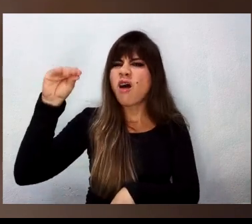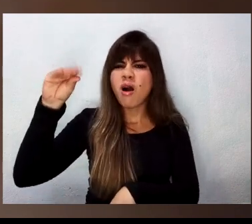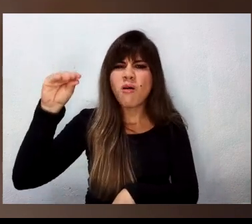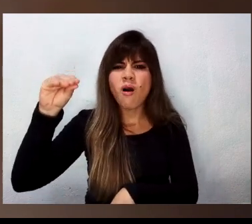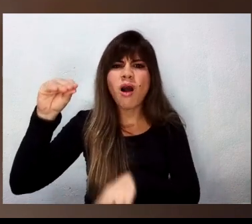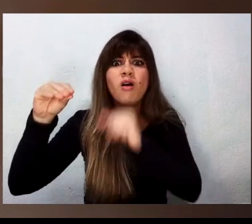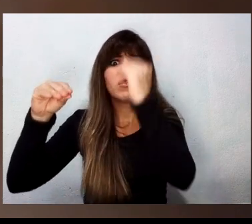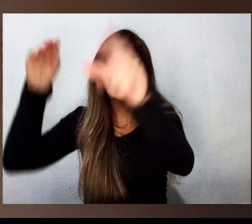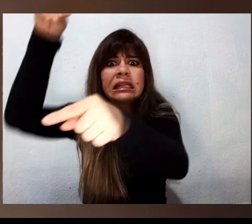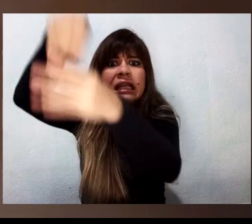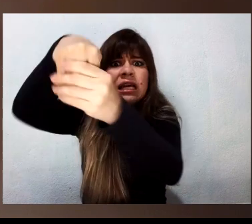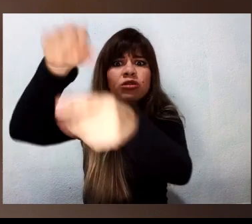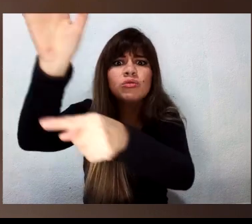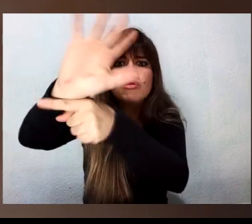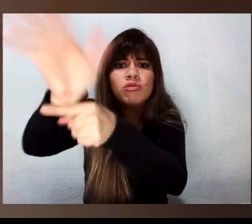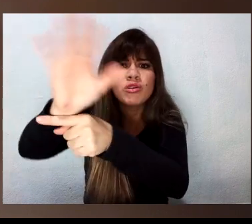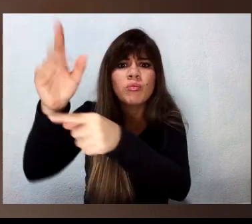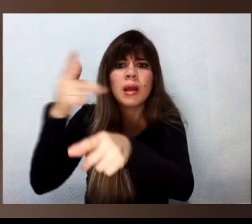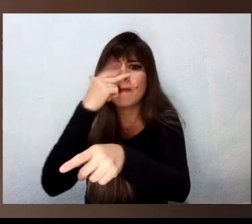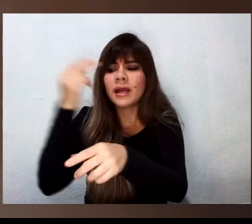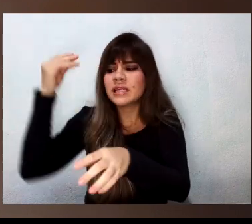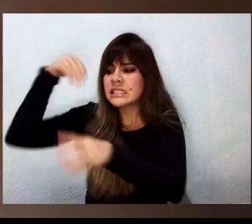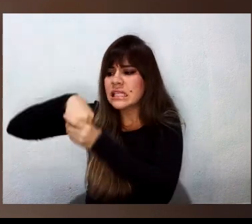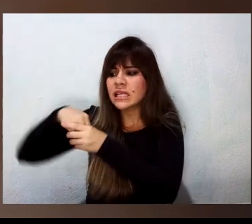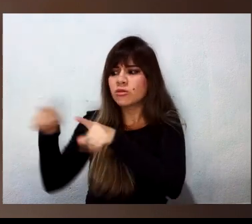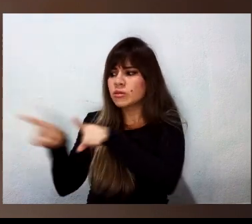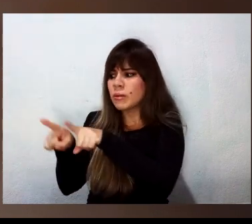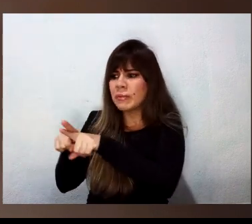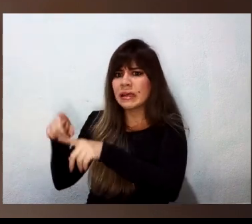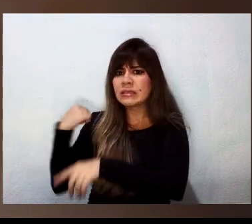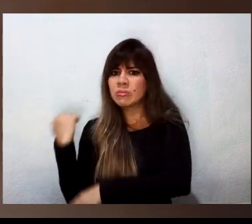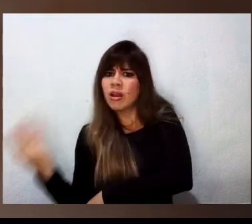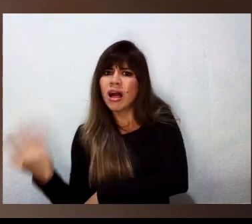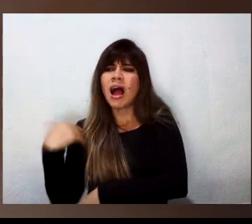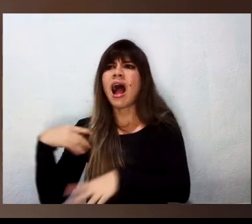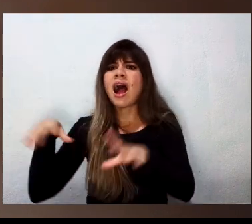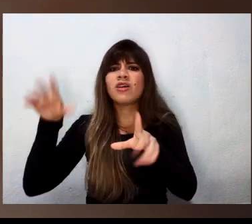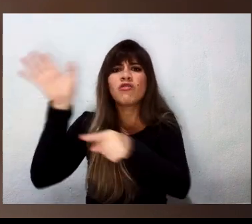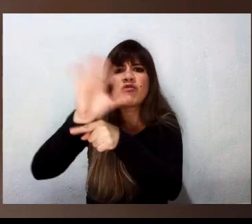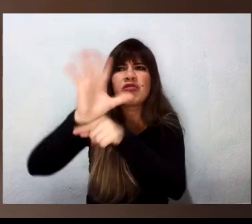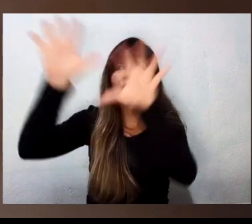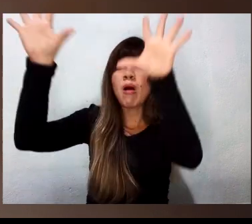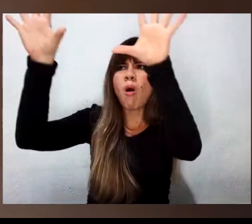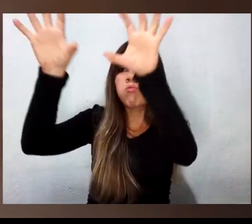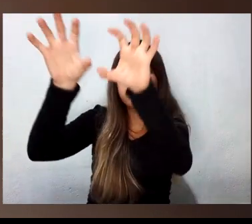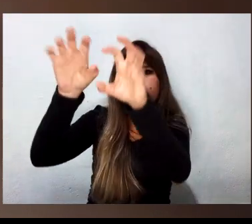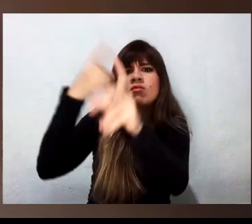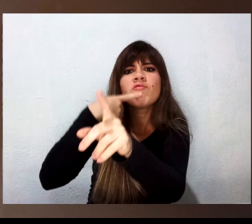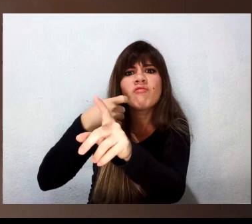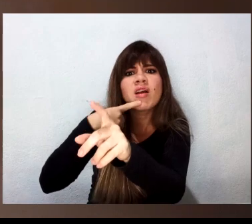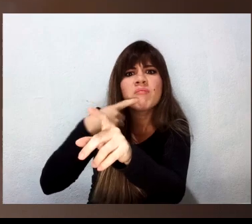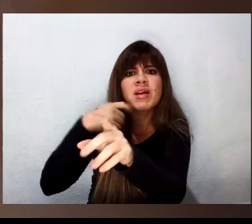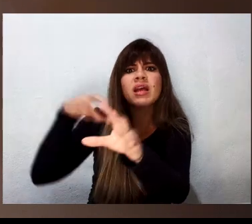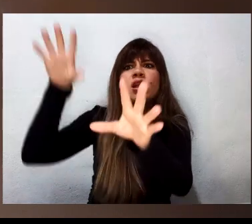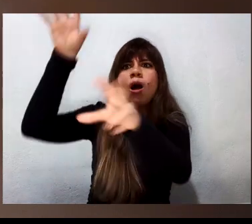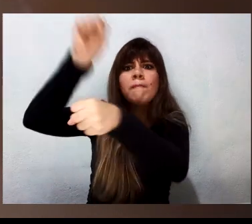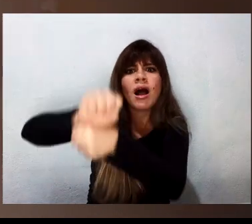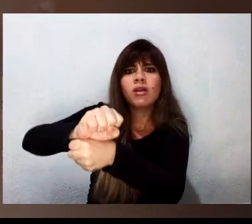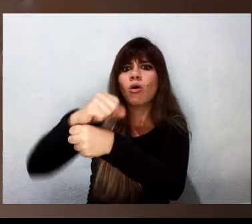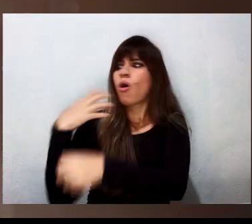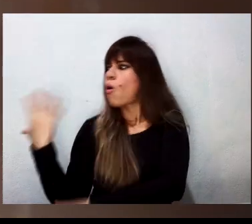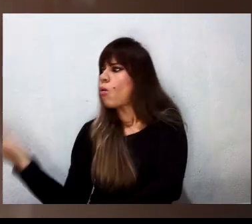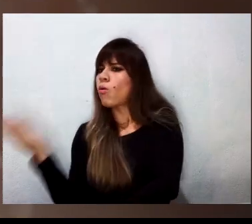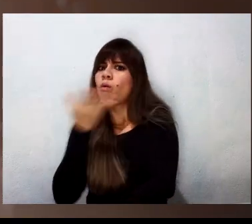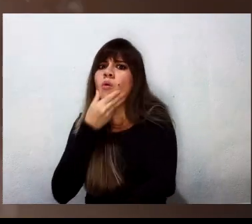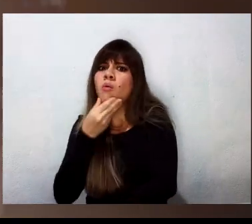tava dentro do filme. O homem tava fora e ficava latindo como se quisesse que desse atenção a ele. E o filme foi ficando todo vermelho, até que o bicho dentro do filme parou de latir.